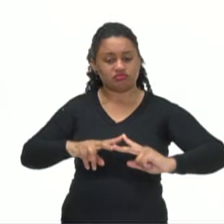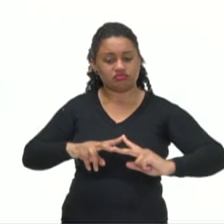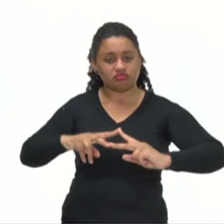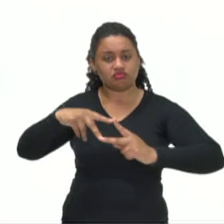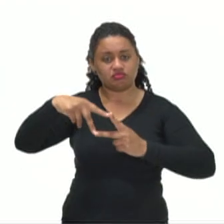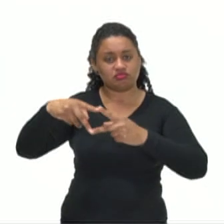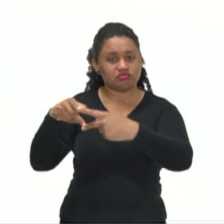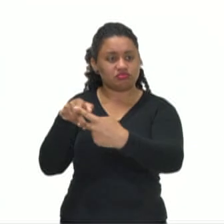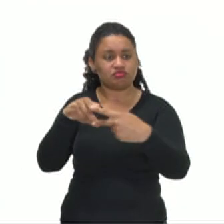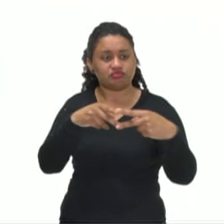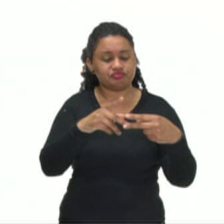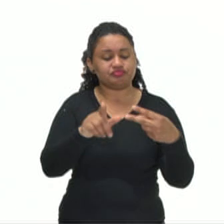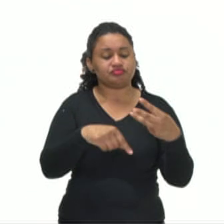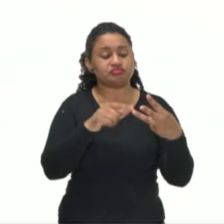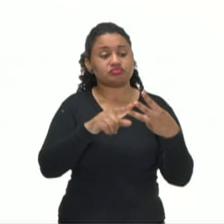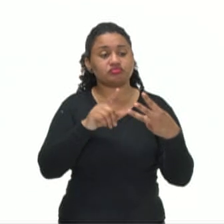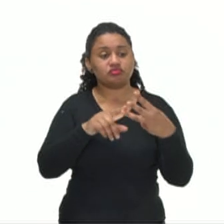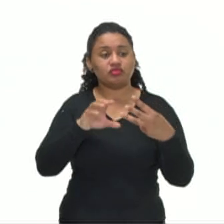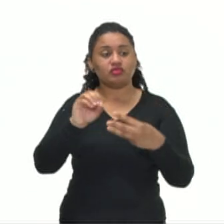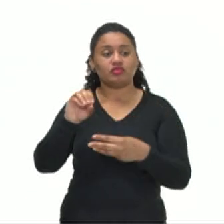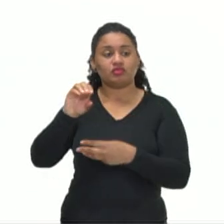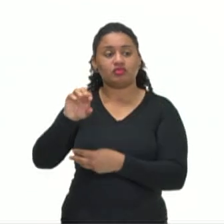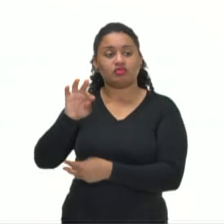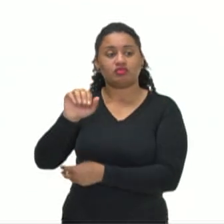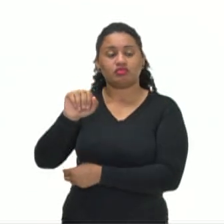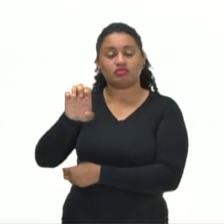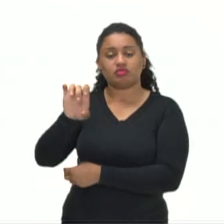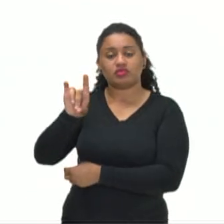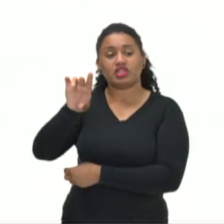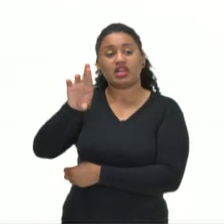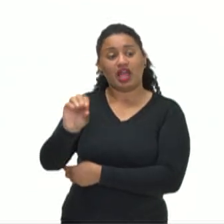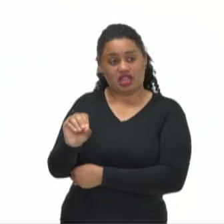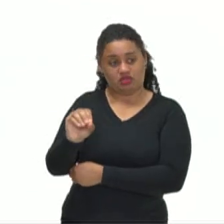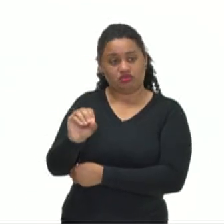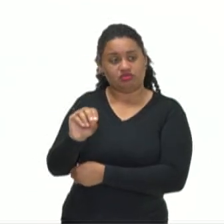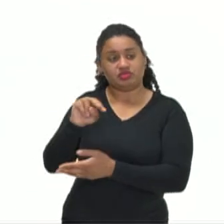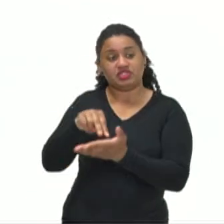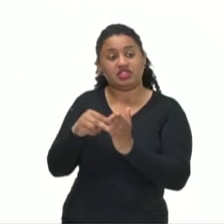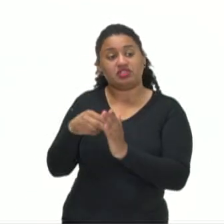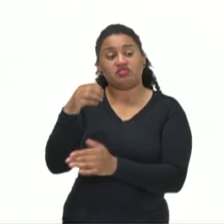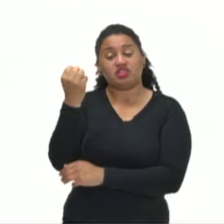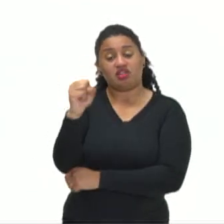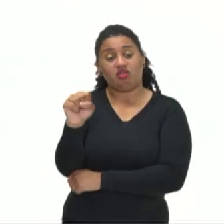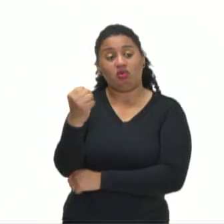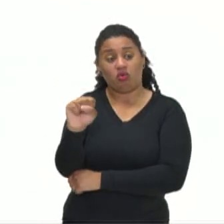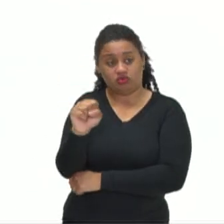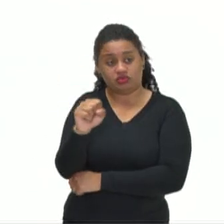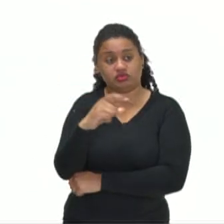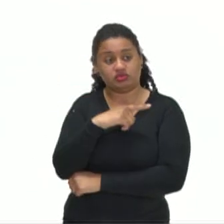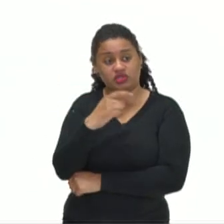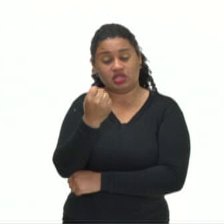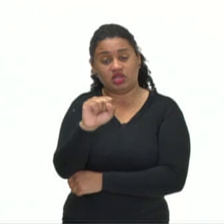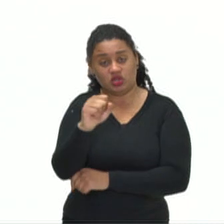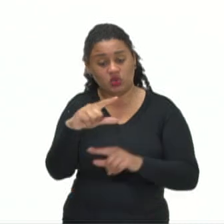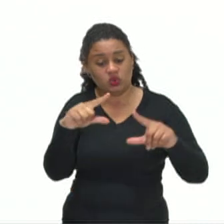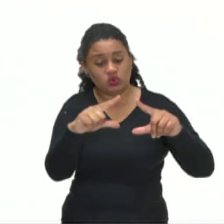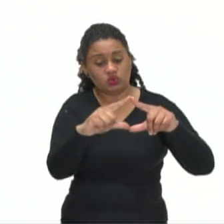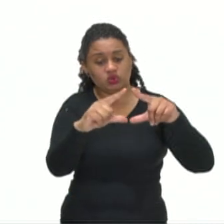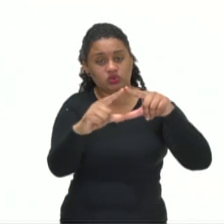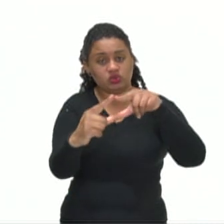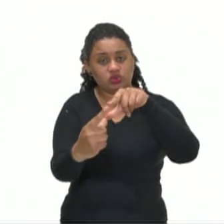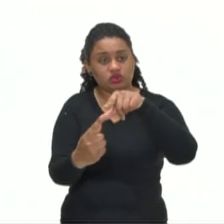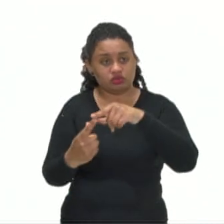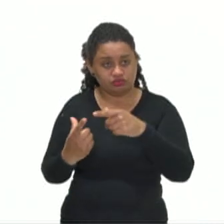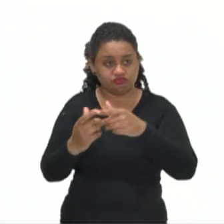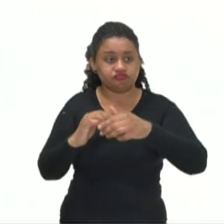o octaedro regular. Octa quer dizer 8, né? Então ele é formado por 8 triângulos